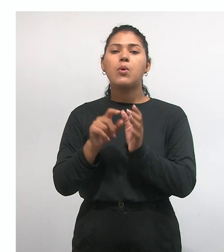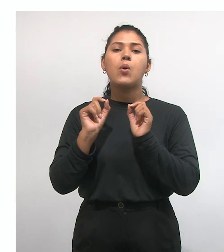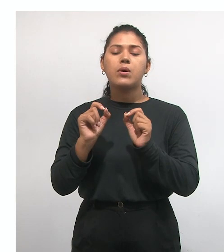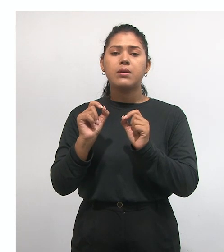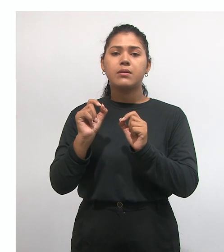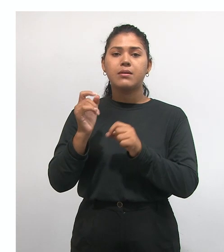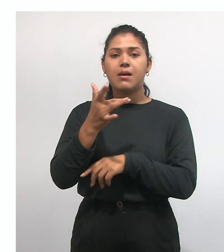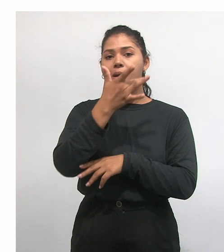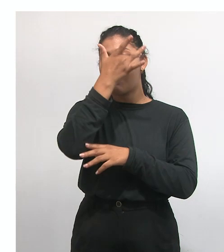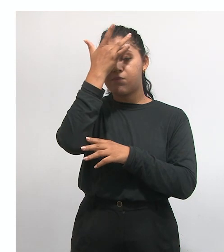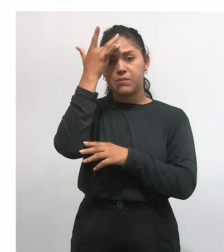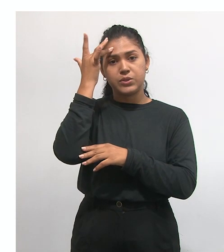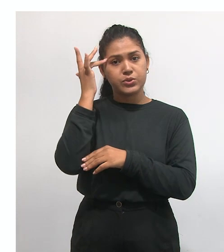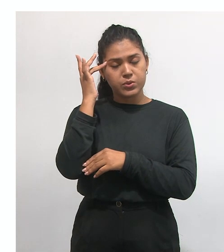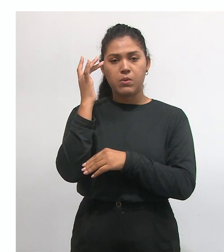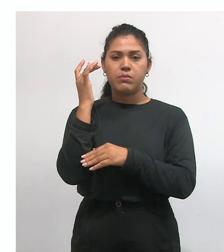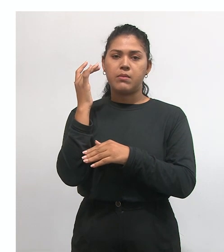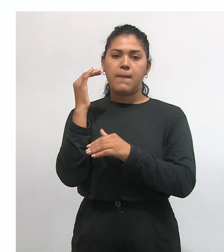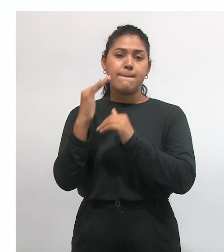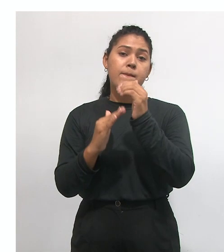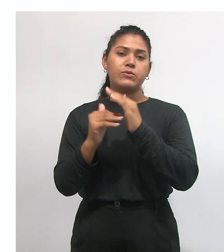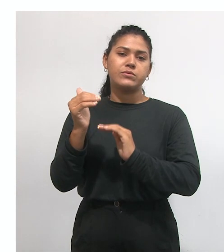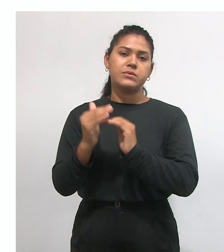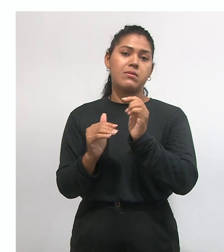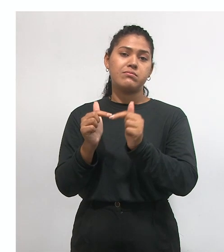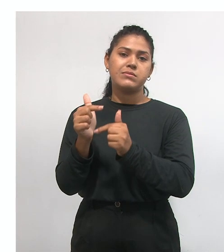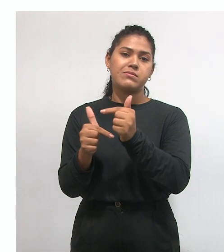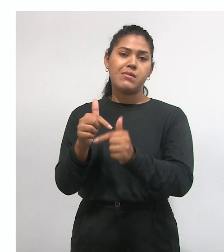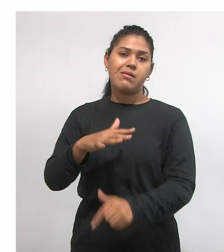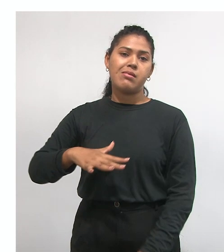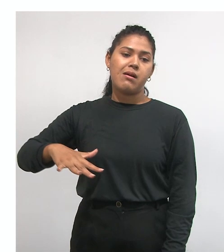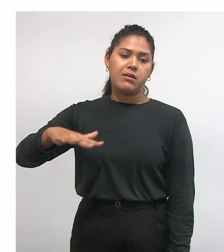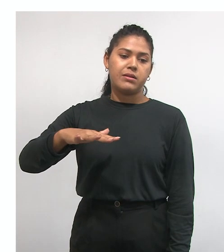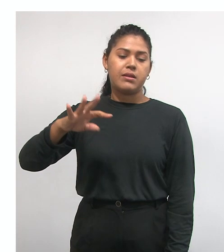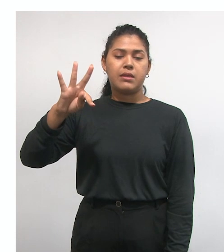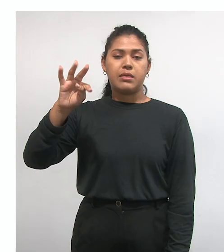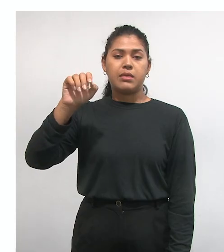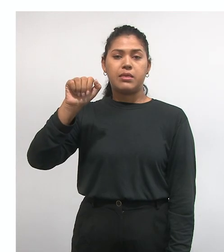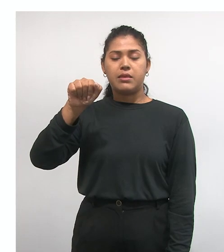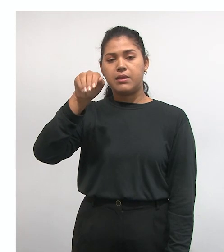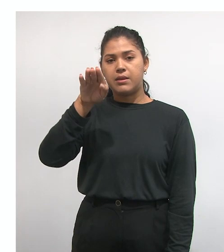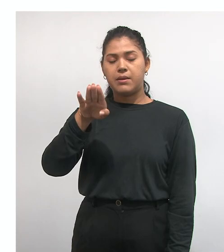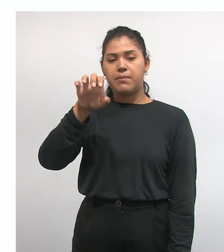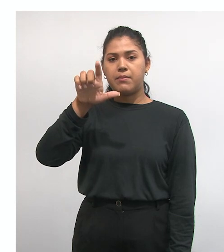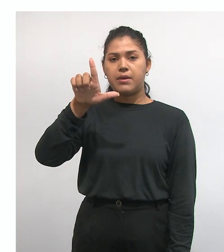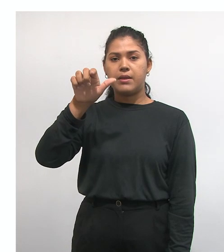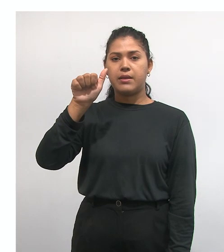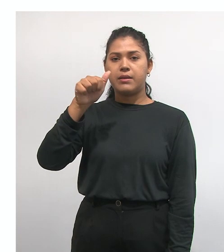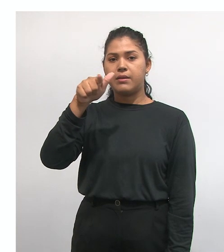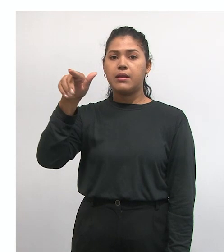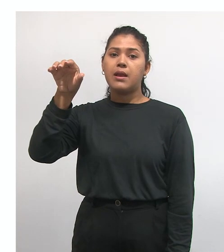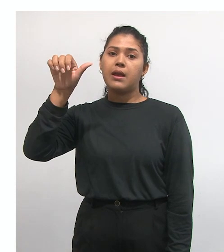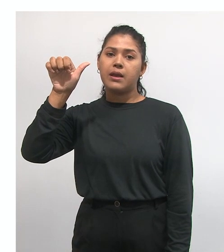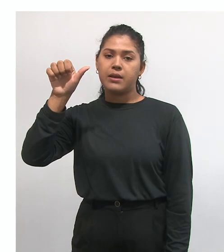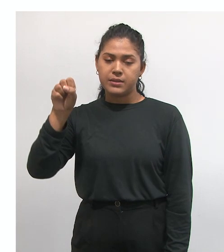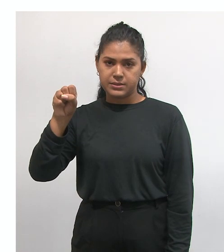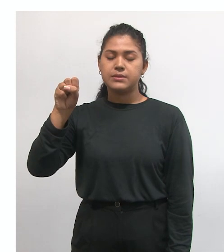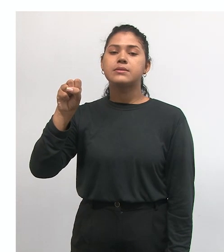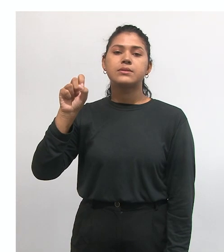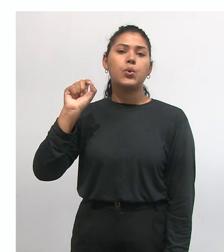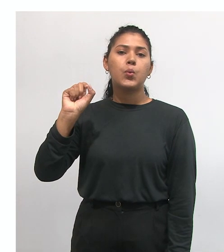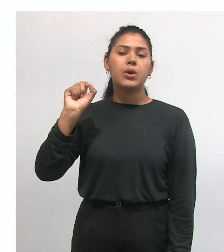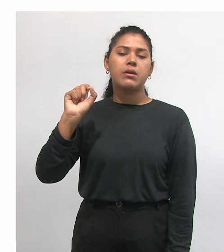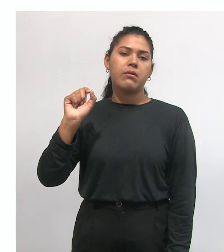por eles, ou perante eles, ou em razão do seu ofício. Então, aí os tabeliães aí responsáveis, né, pelos tributos